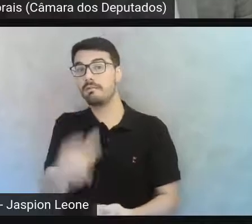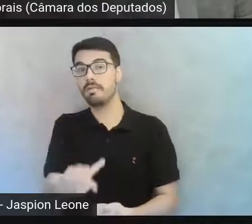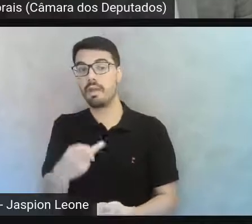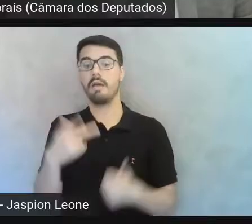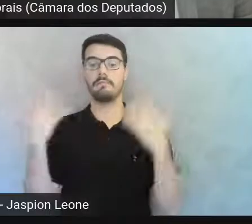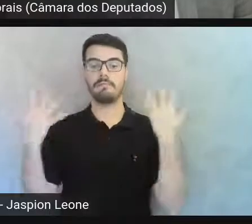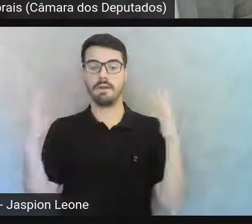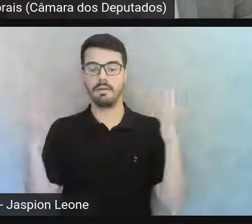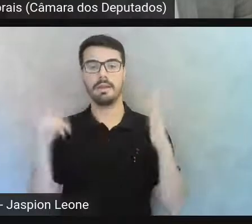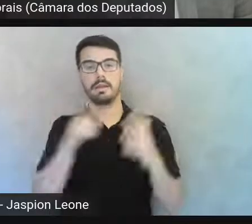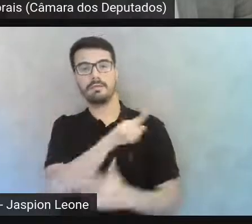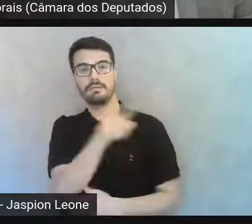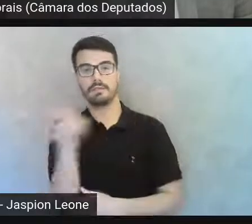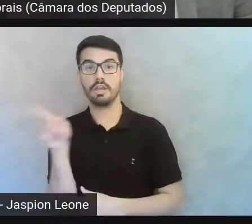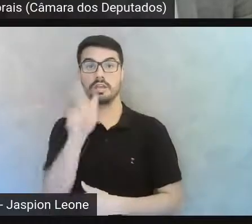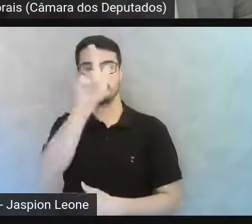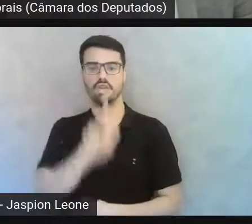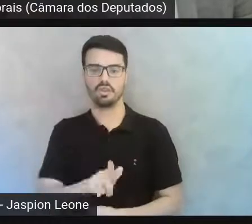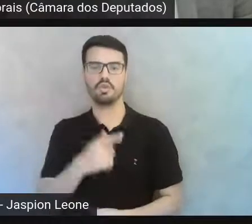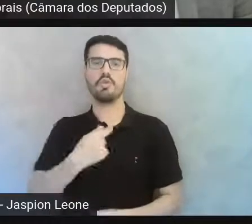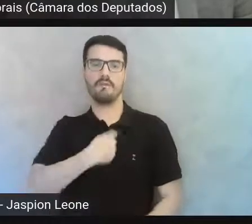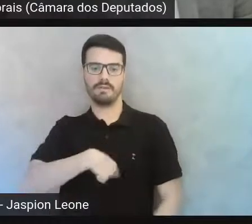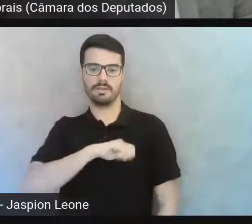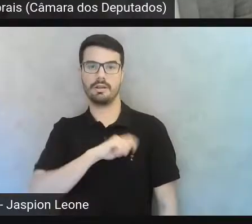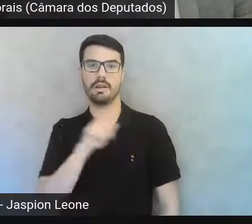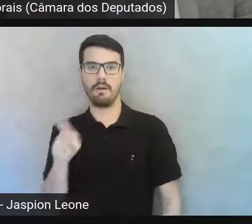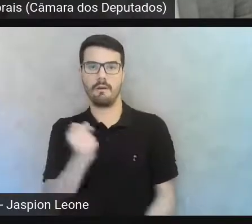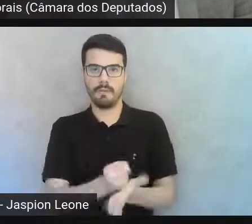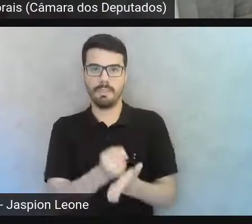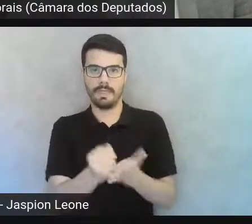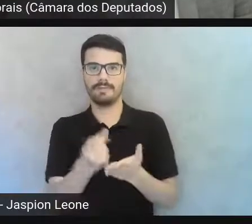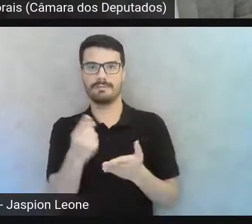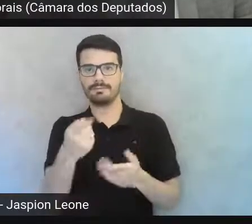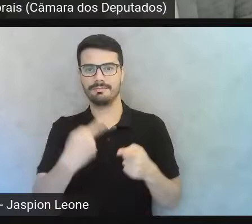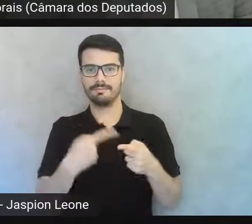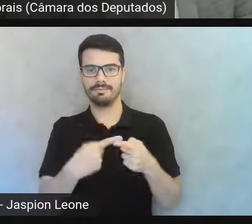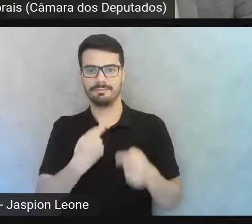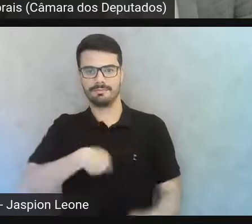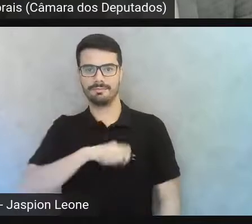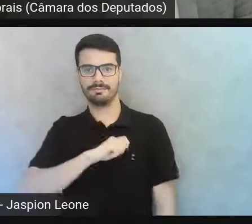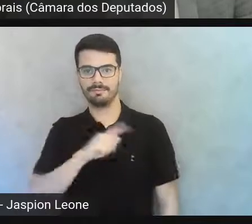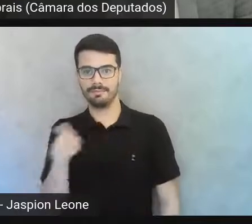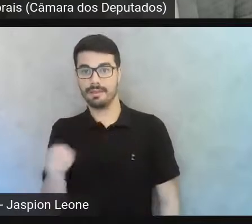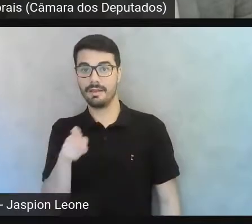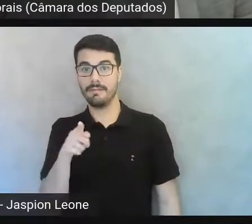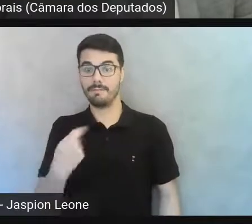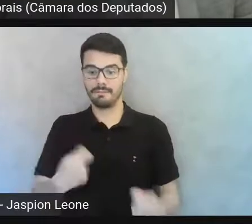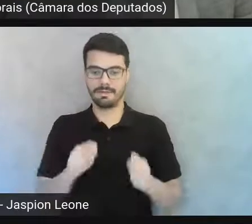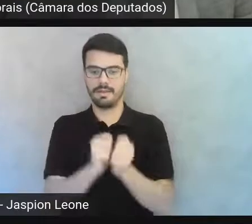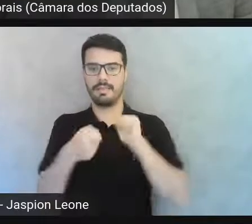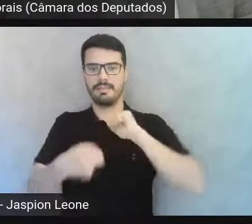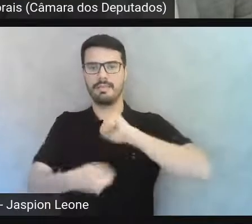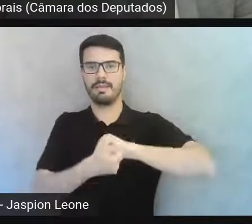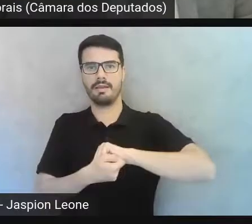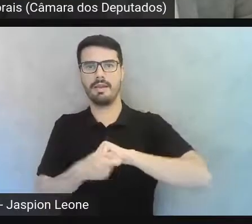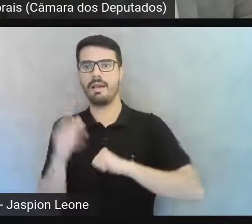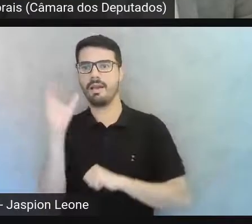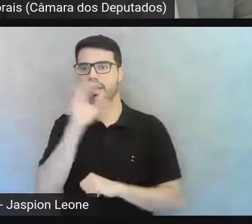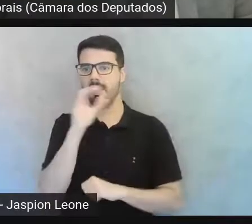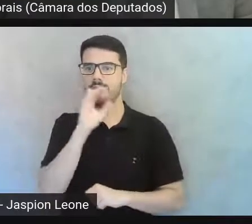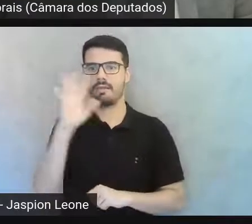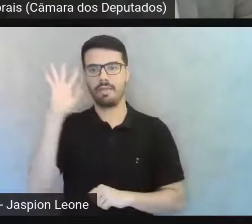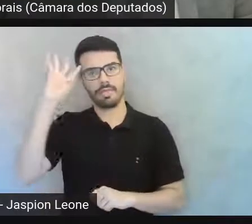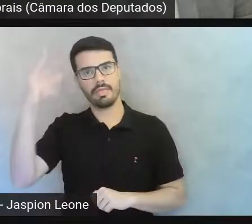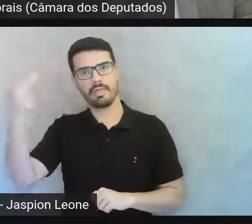parabéns para os gestores de contrato fiscal por um motivo, porque ele teve que fazer um rearranjo de um dia para outro, sem saber